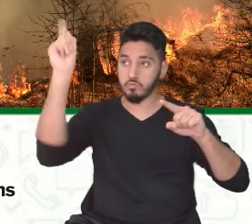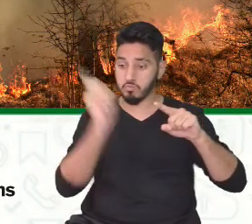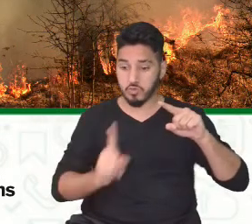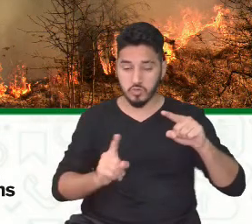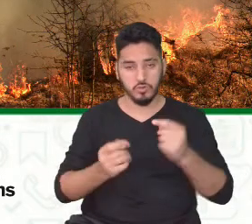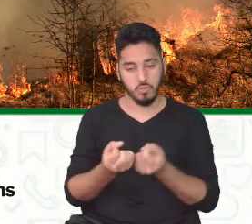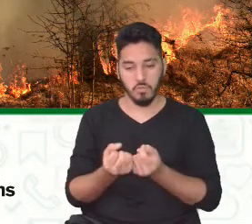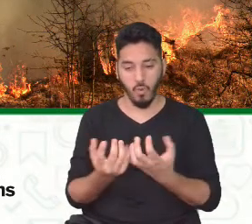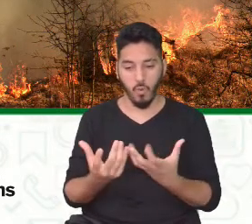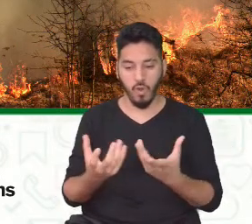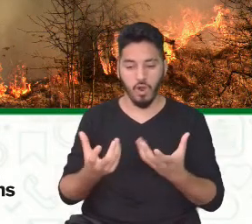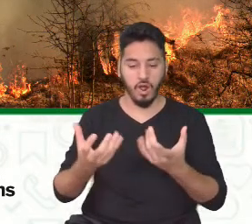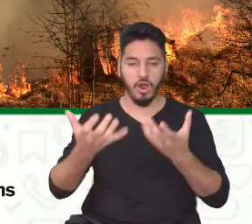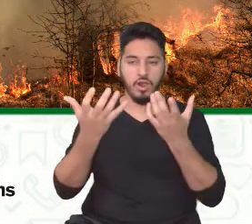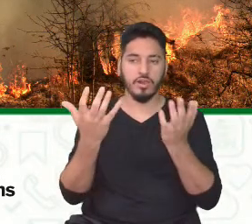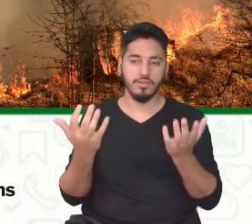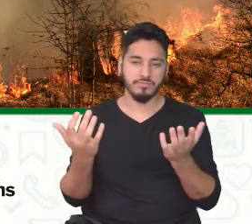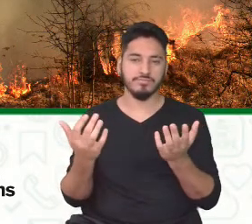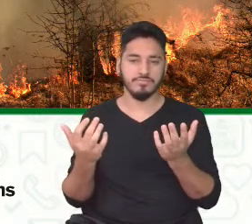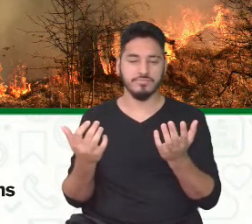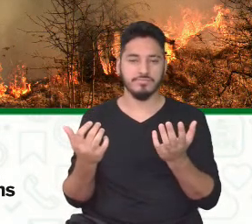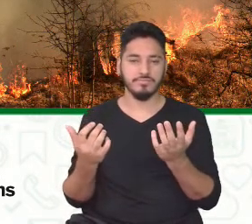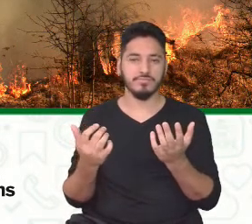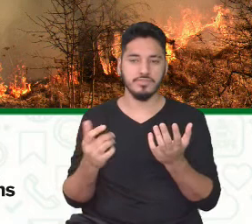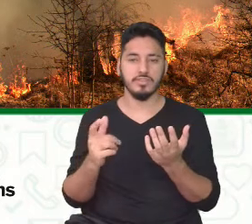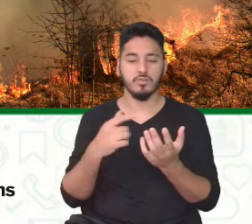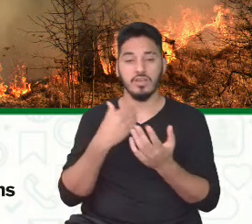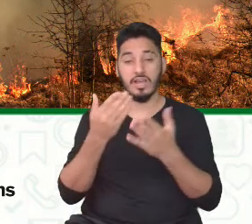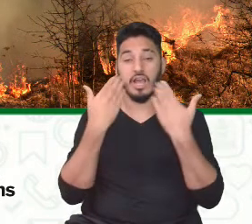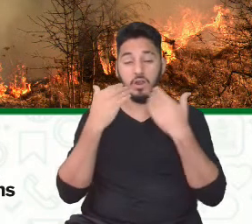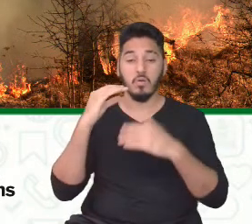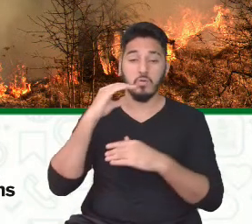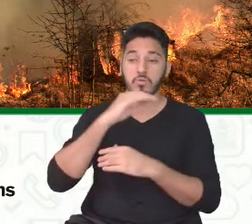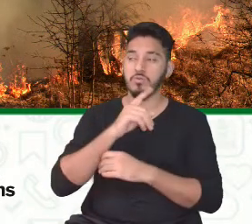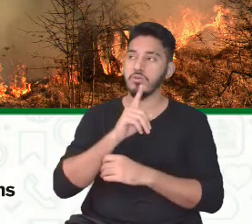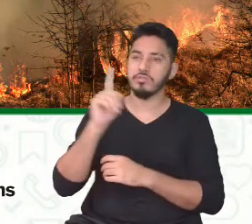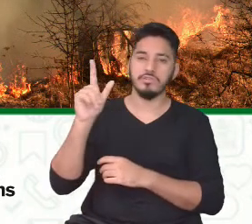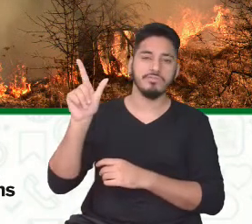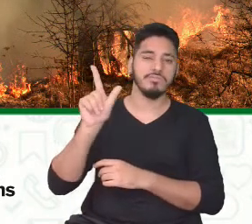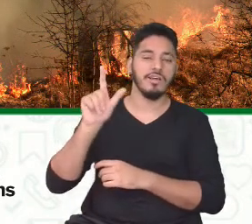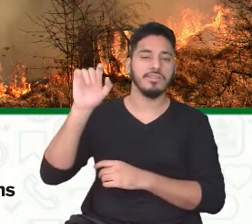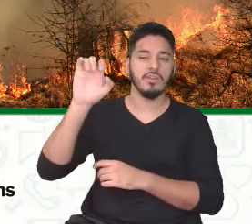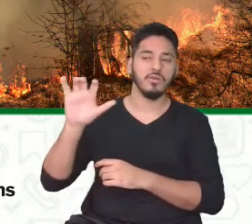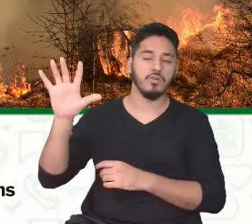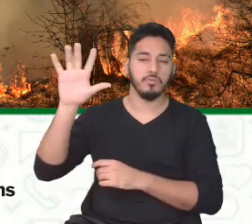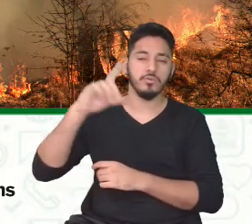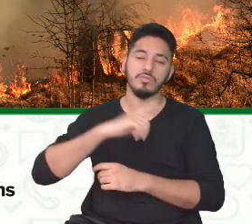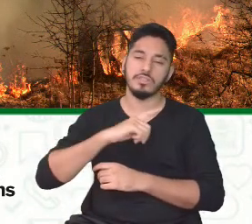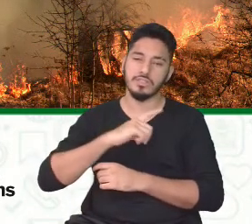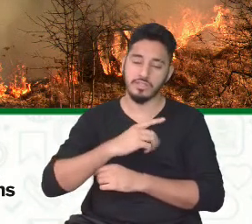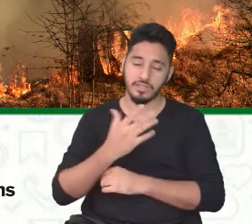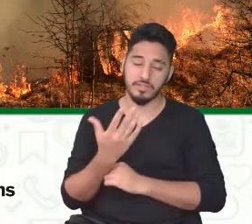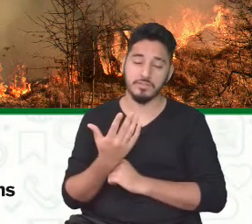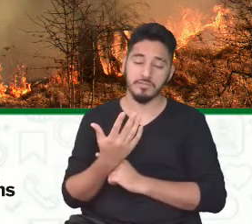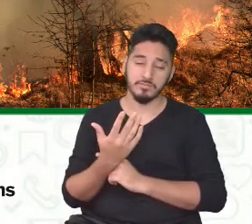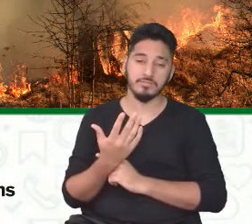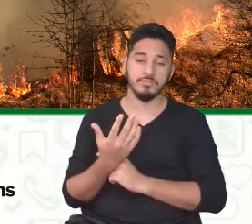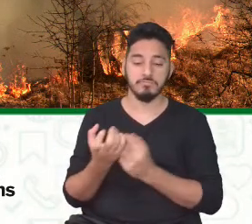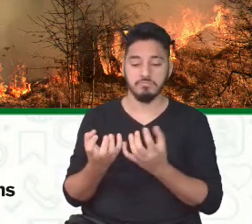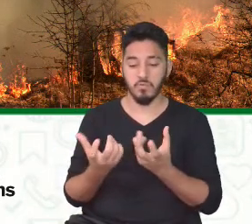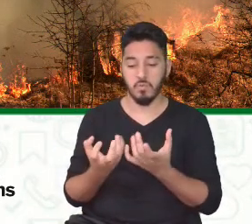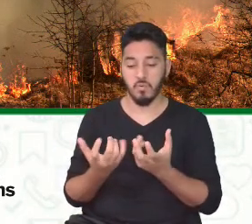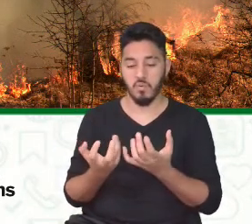que pode nós temos aí você eventual onda de calor atingindo aí continente europeu né promovendo bastante